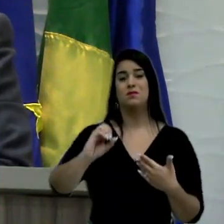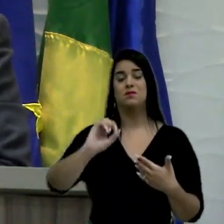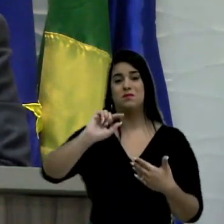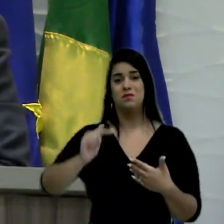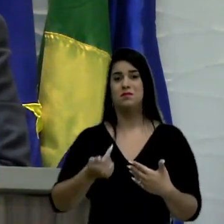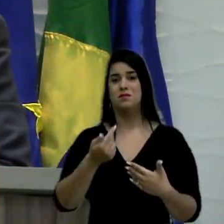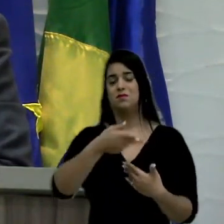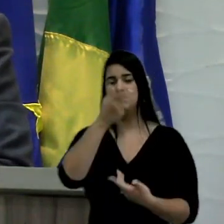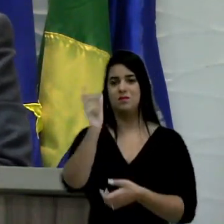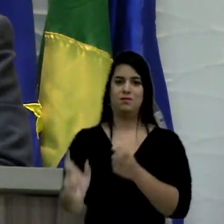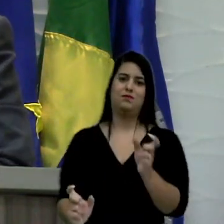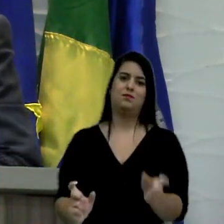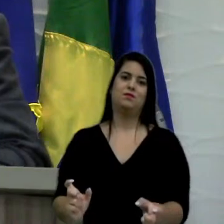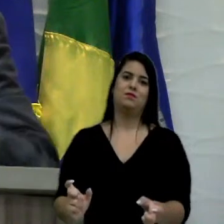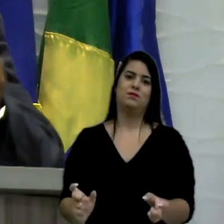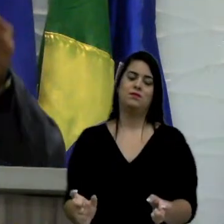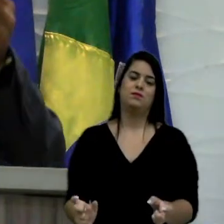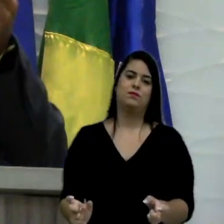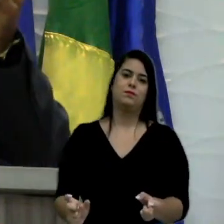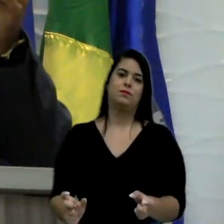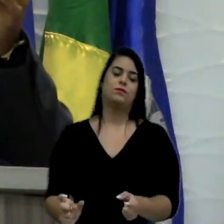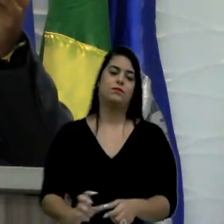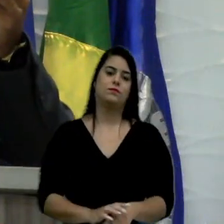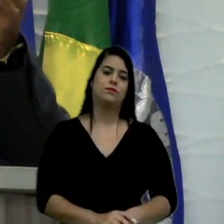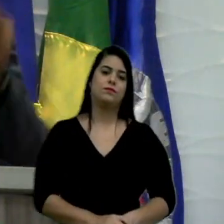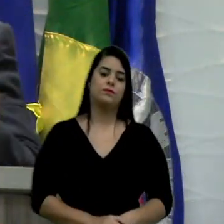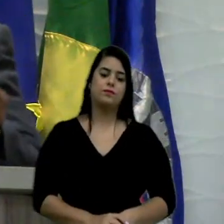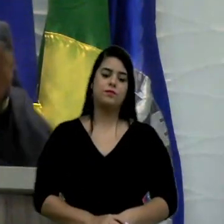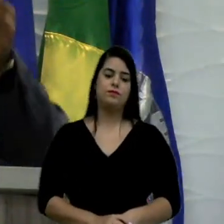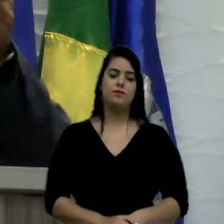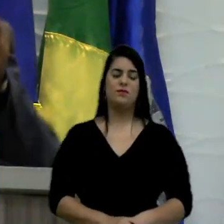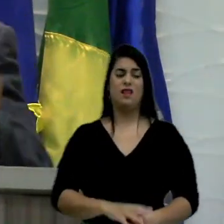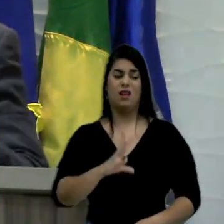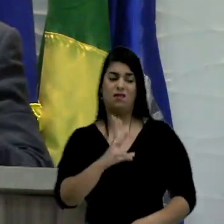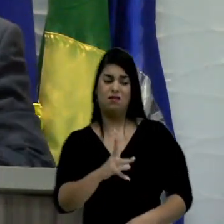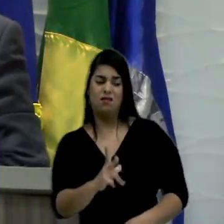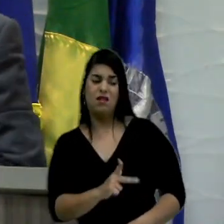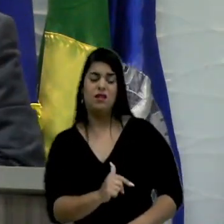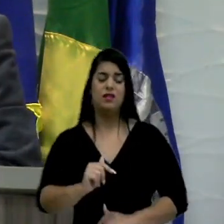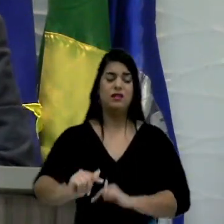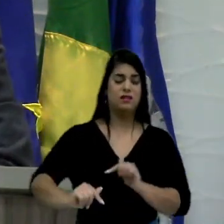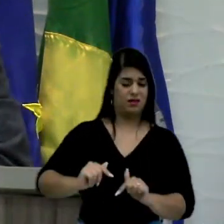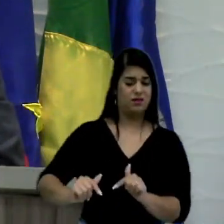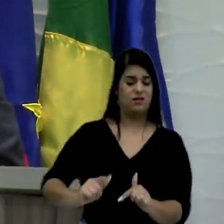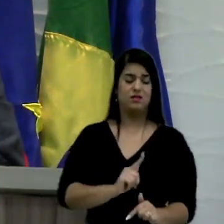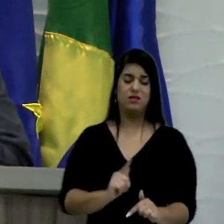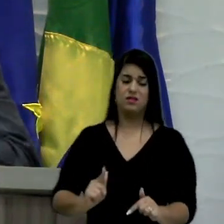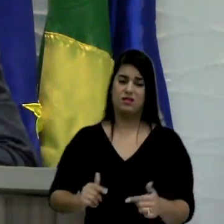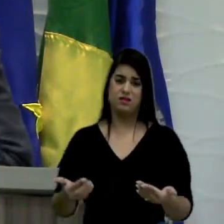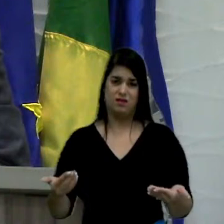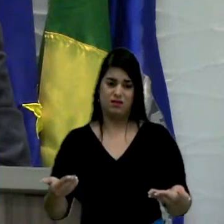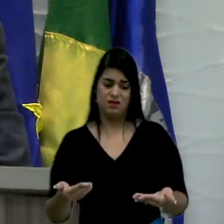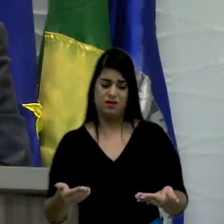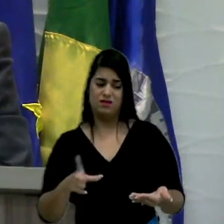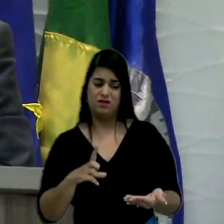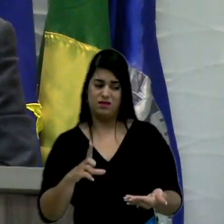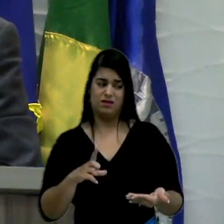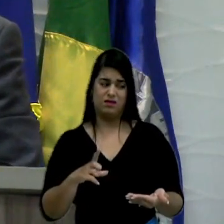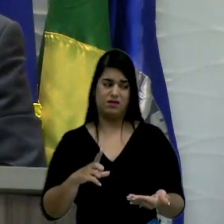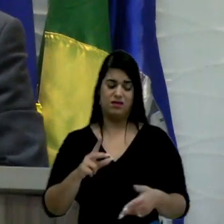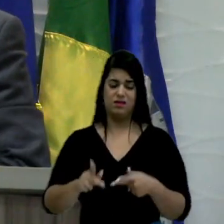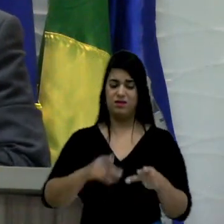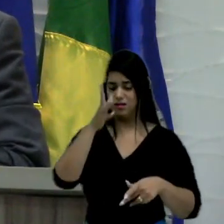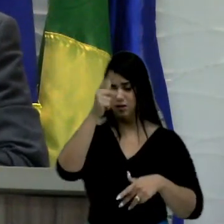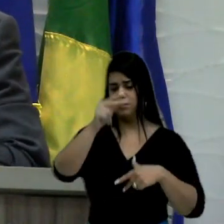para outro. Isso é o amor, o trabalho que essa gestão tem para conosco, povo de São Bento do